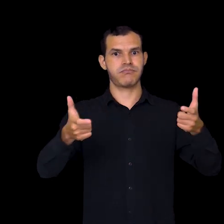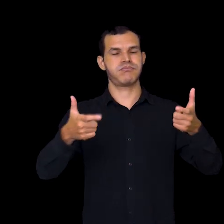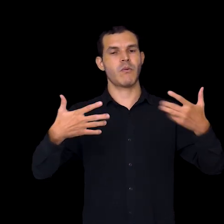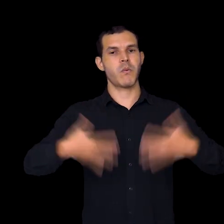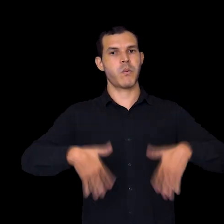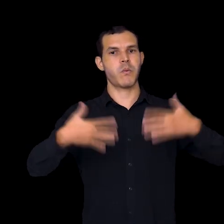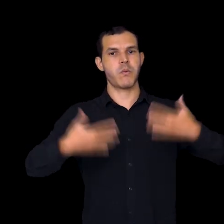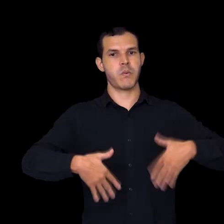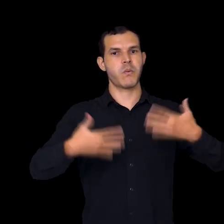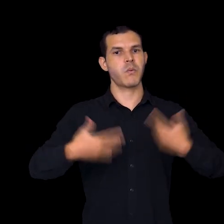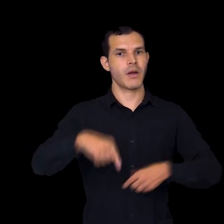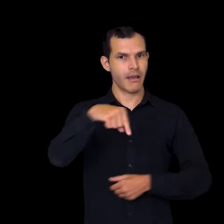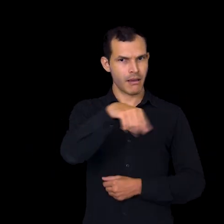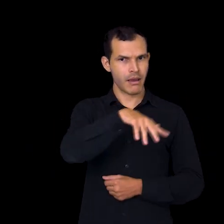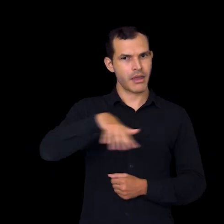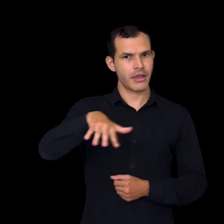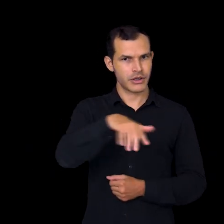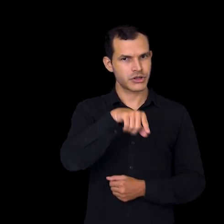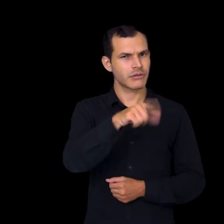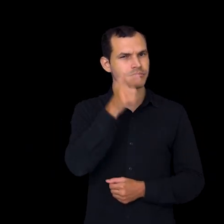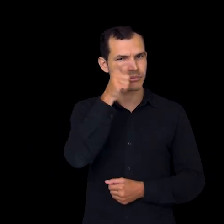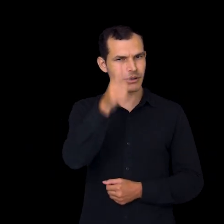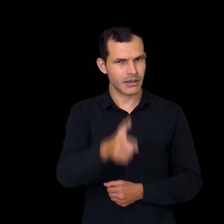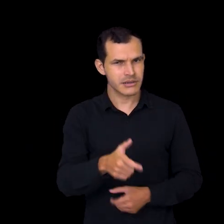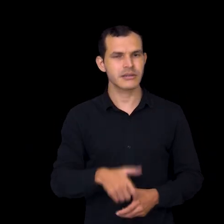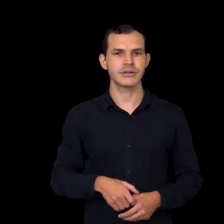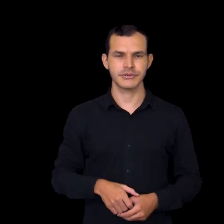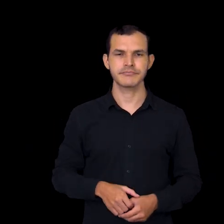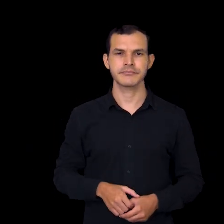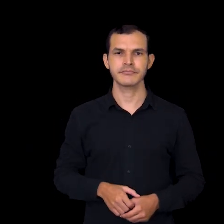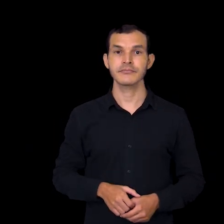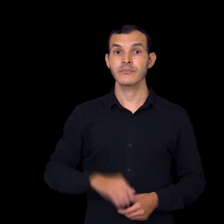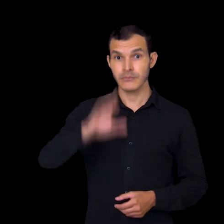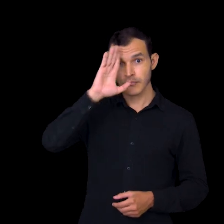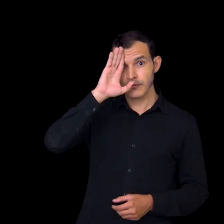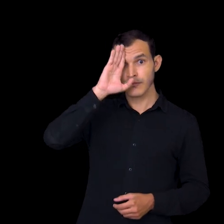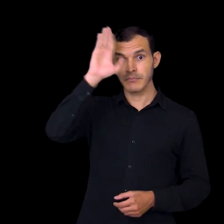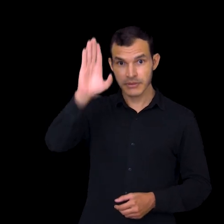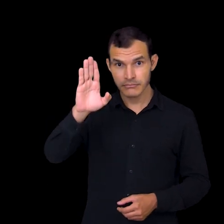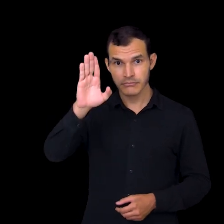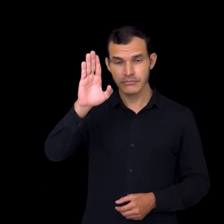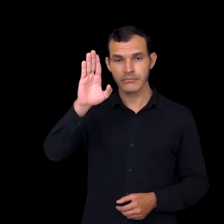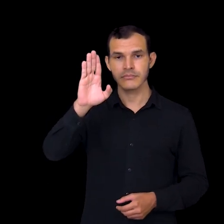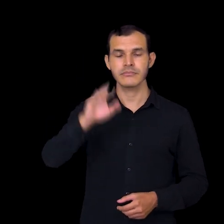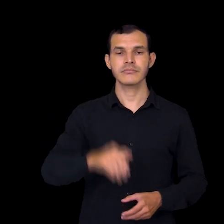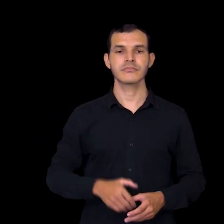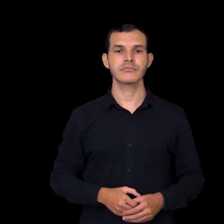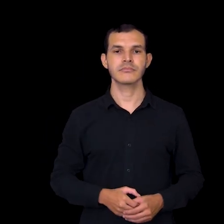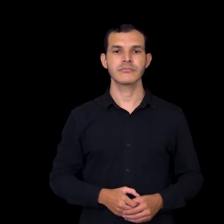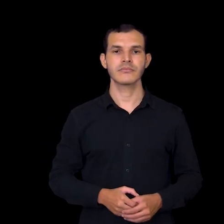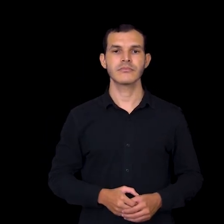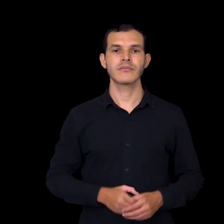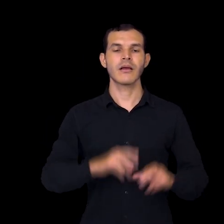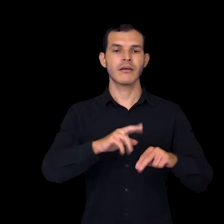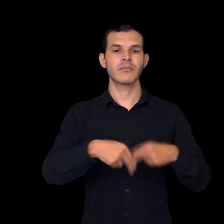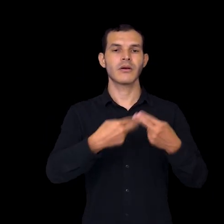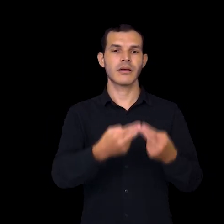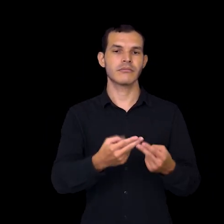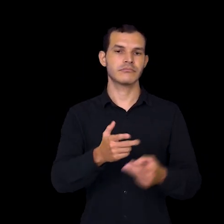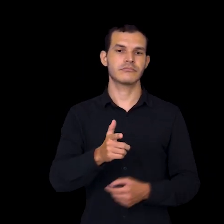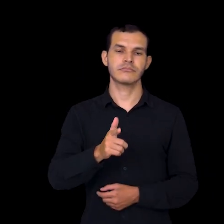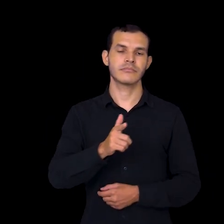populacional muito significativo nessa região. Cristiane Portela, Departamento de História, UNB. Que isso seja resultado de